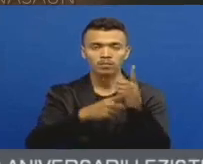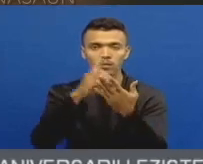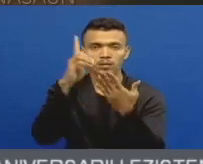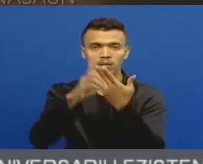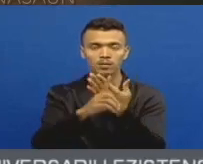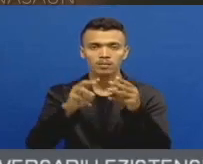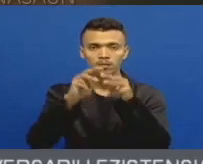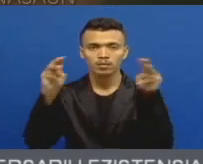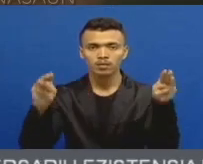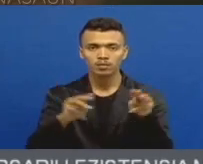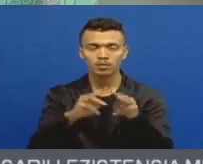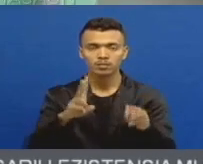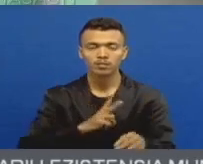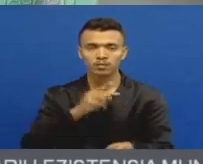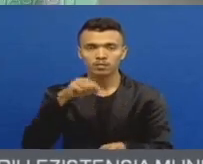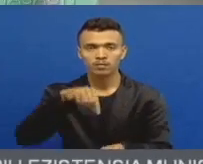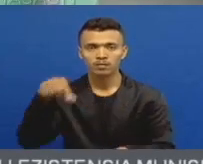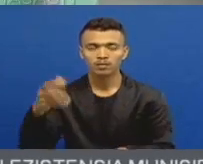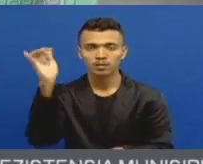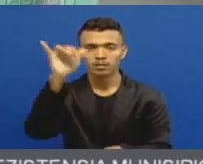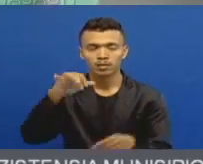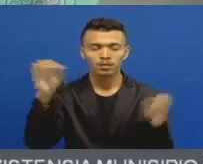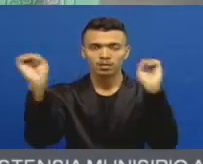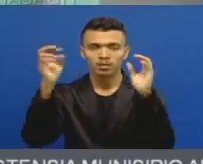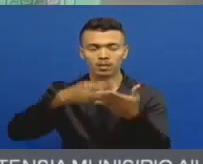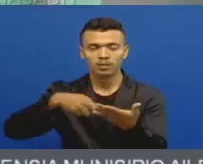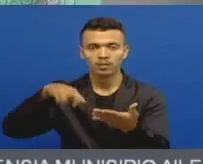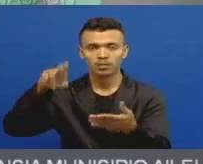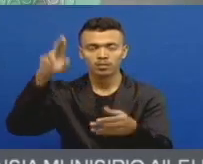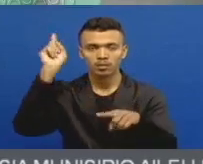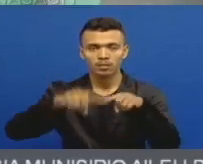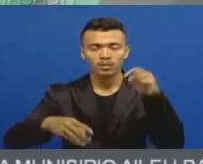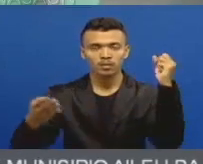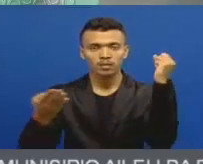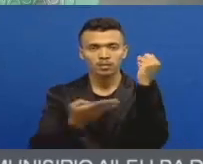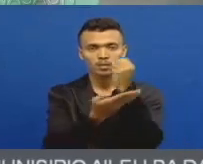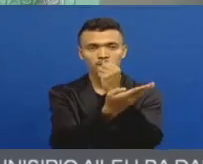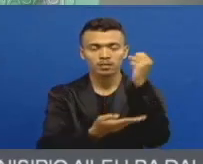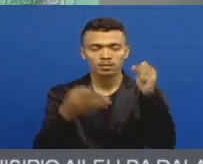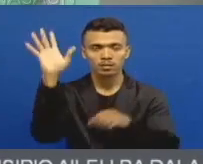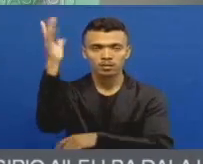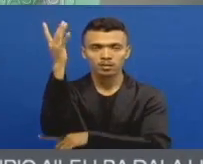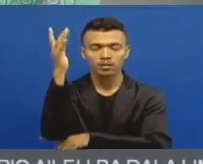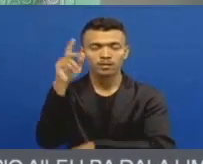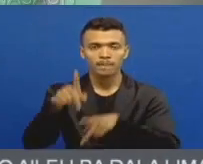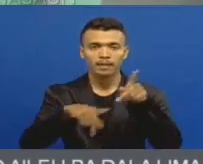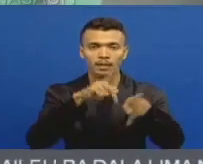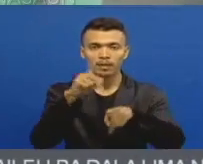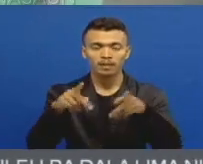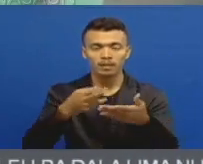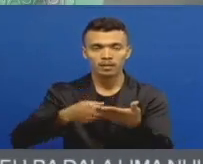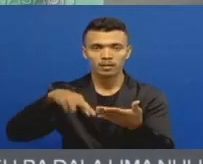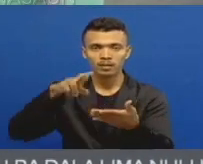pescas município Viqueque. Sira la resisto anto sira la bele kuai. Tamba ima nebe mak resisto mak ne bianca